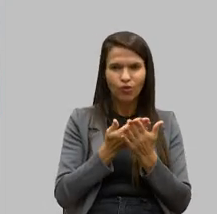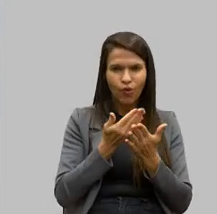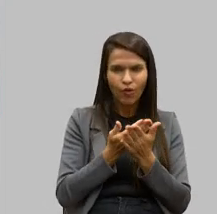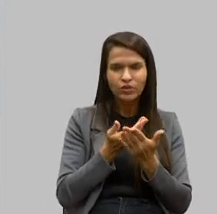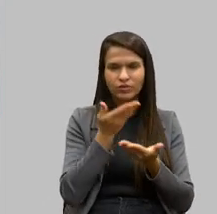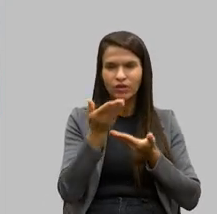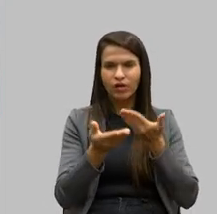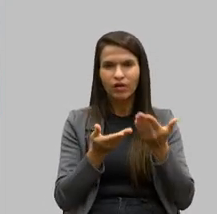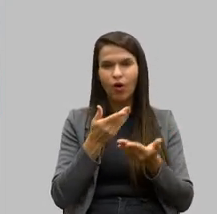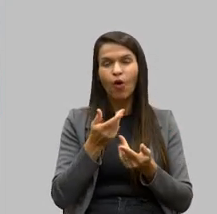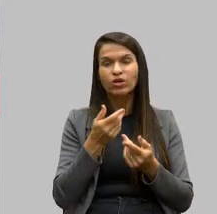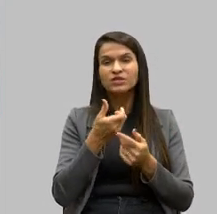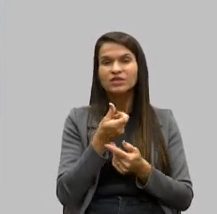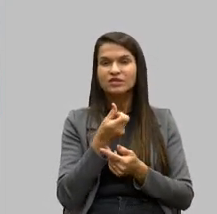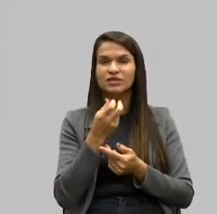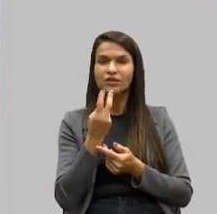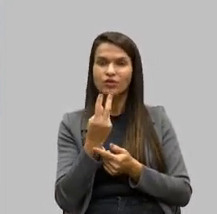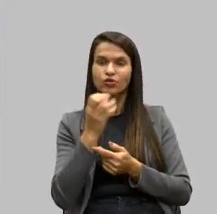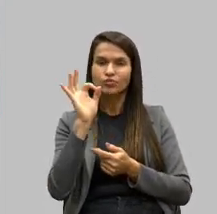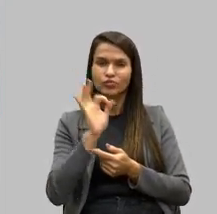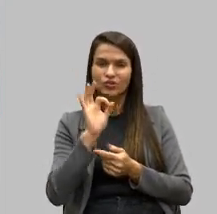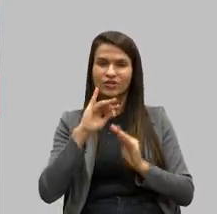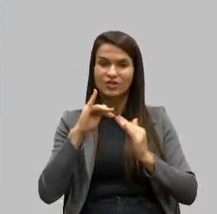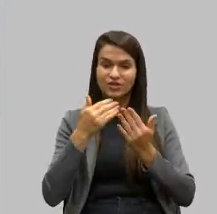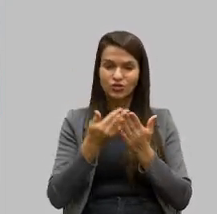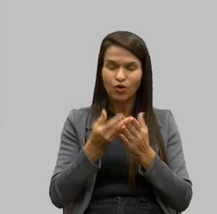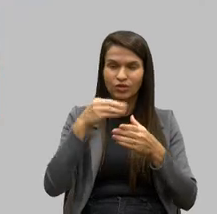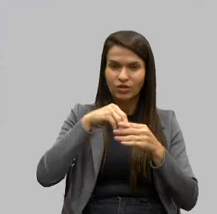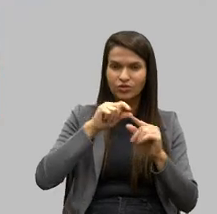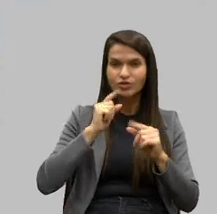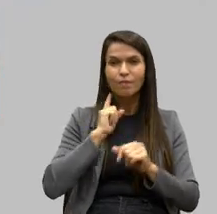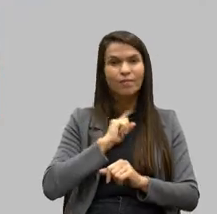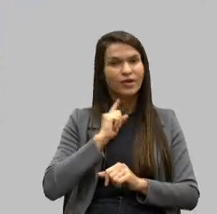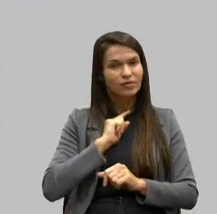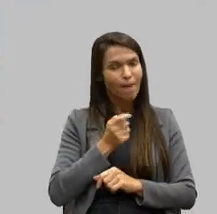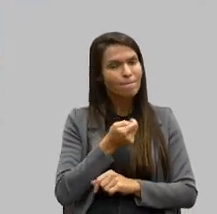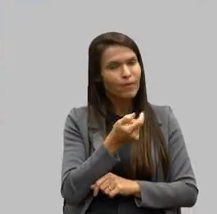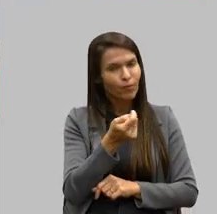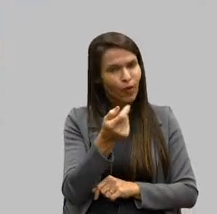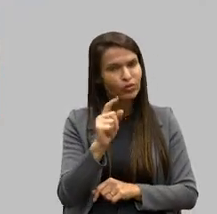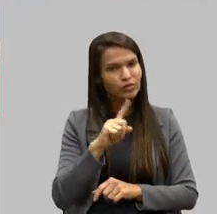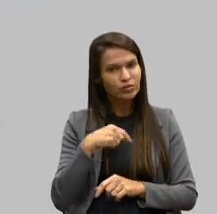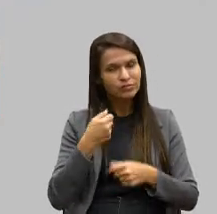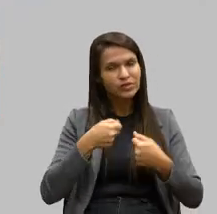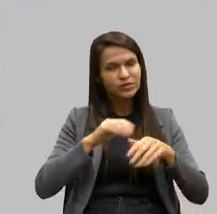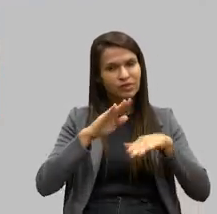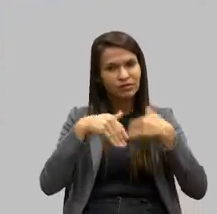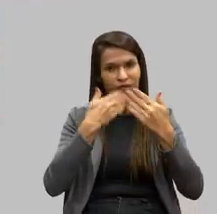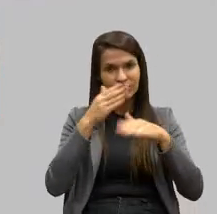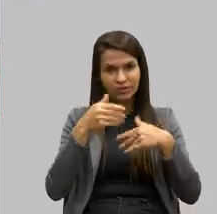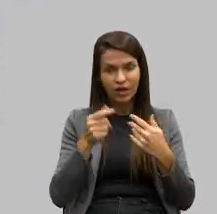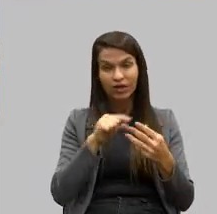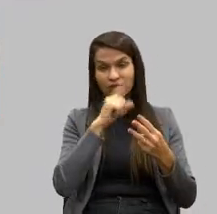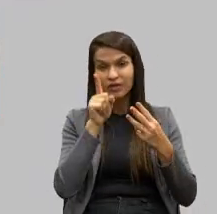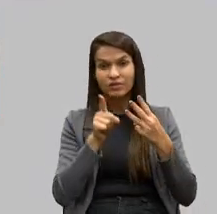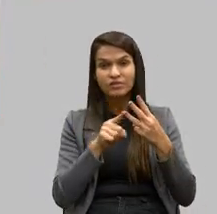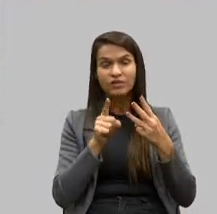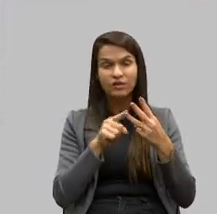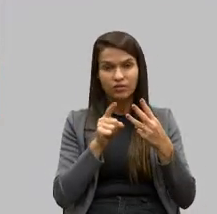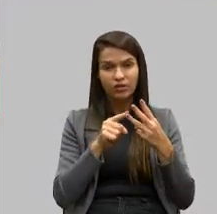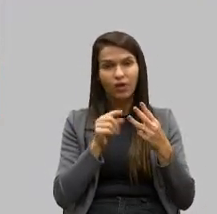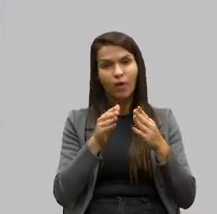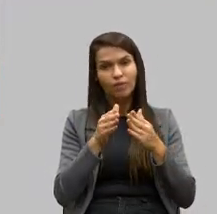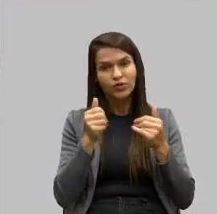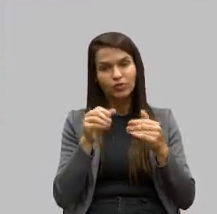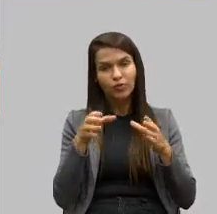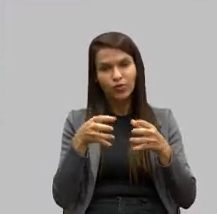nós estamos atendendo 62% das escolas de Minas. Então, está pouco e a gente precisa avançar. E, em terceiro lugar, e aí é um pedido para